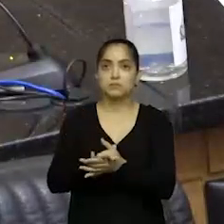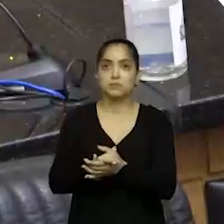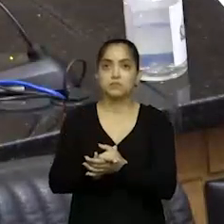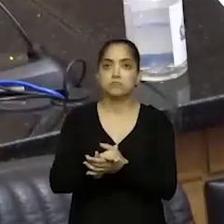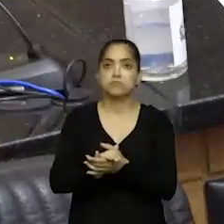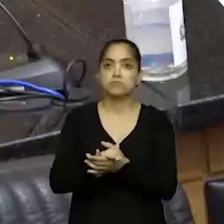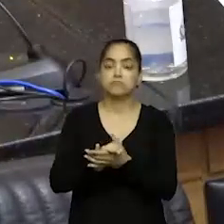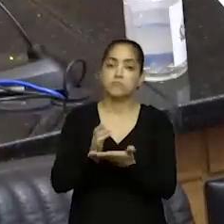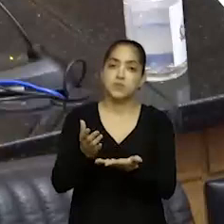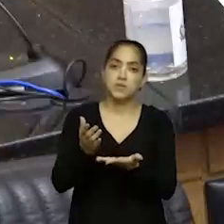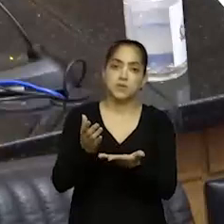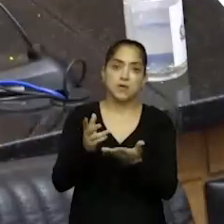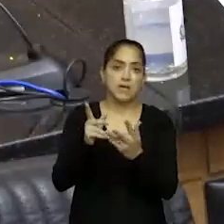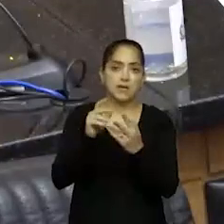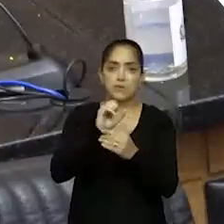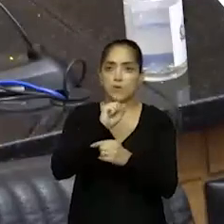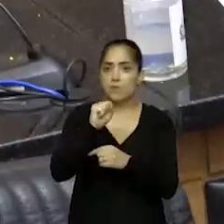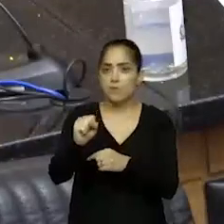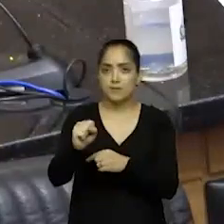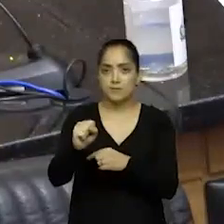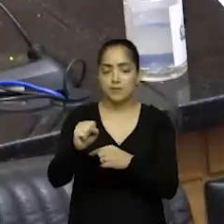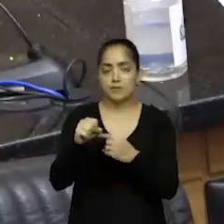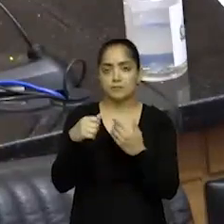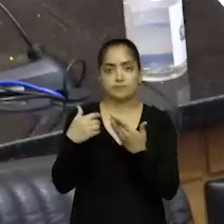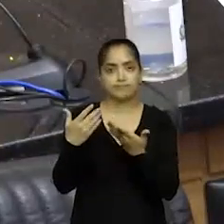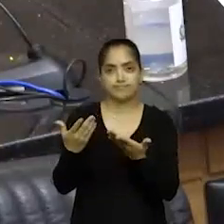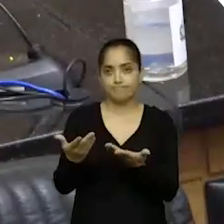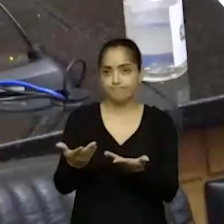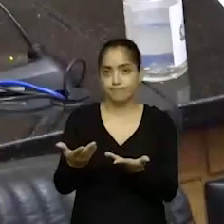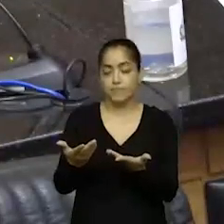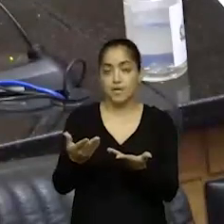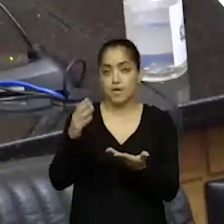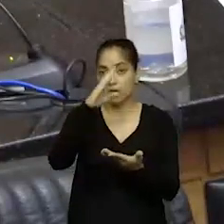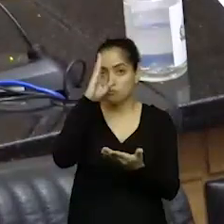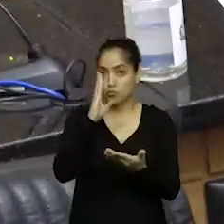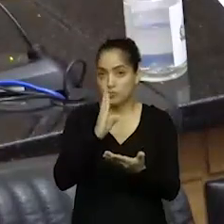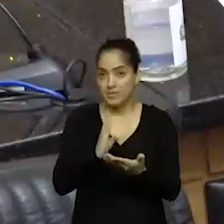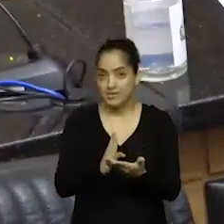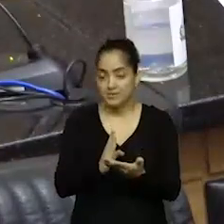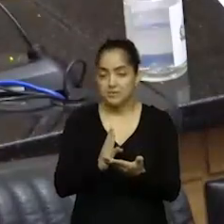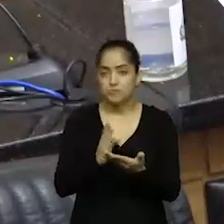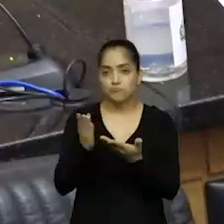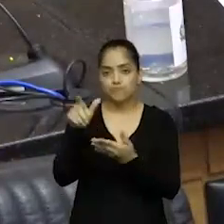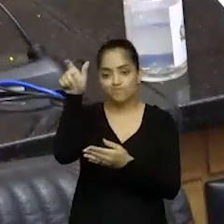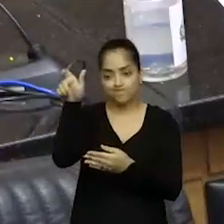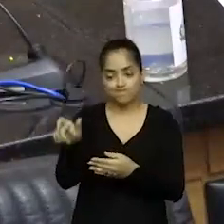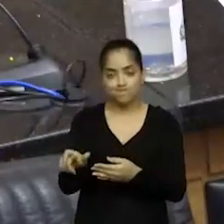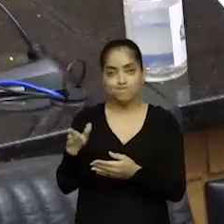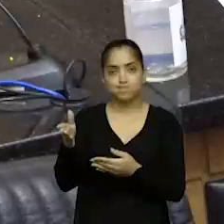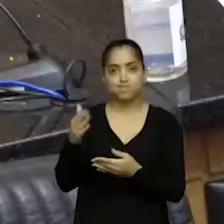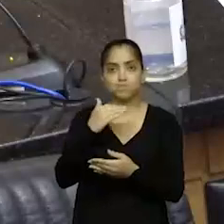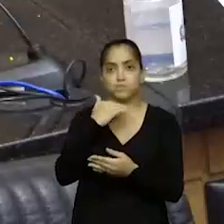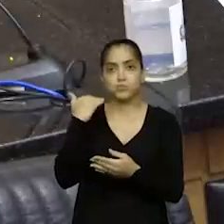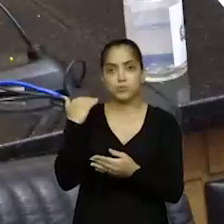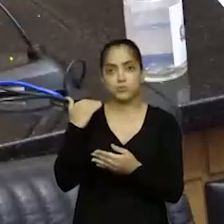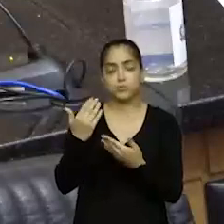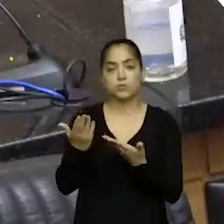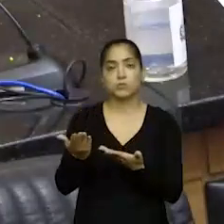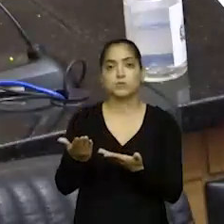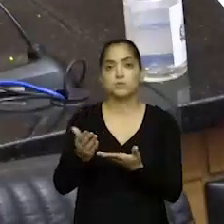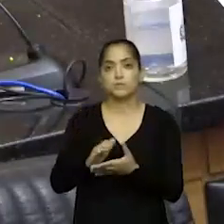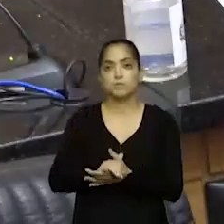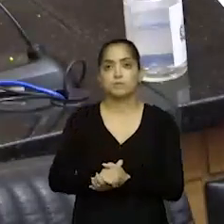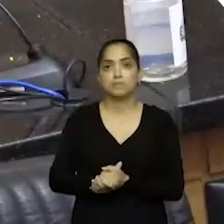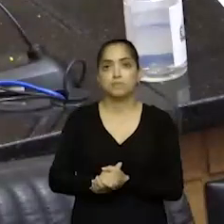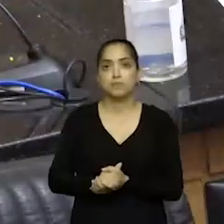matou alguém. A justiça do Brasil matou o cabo Alexandre.